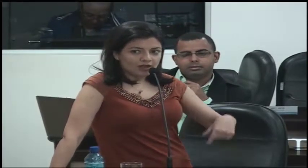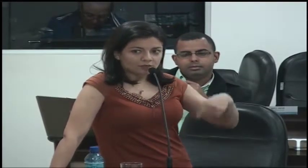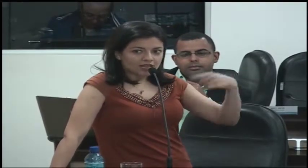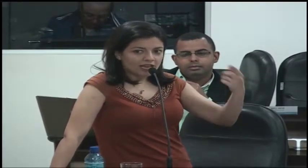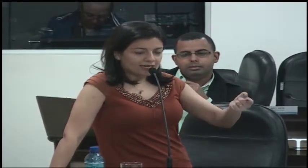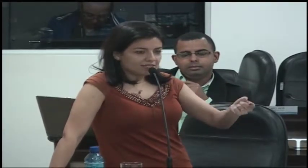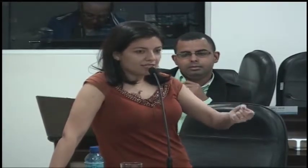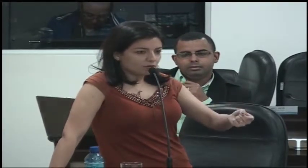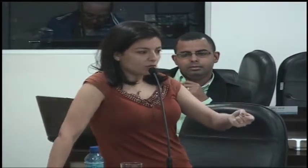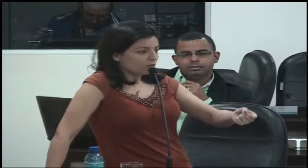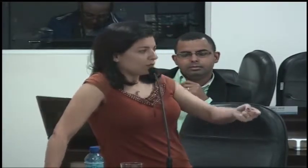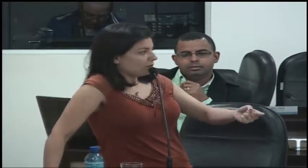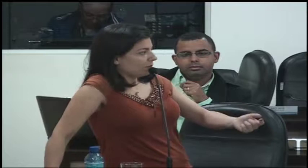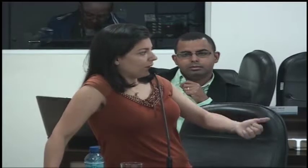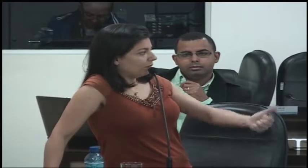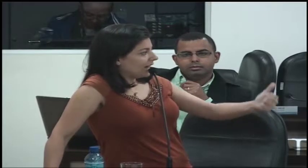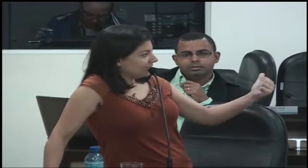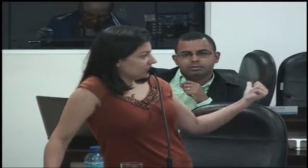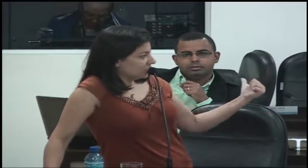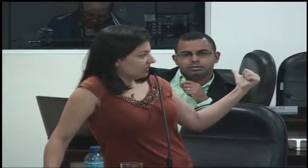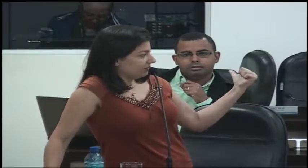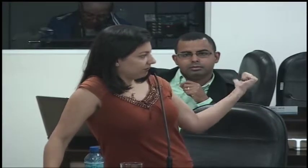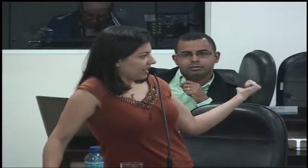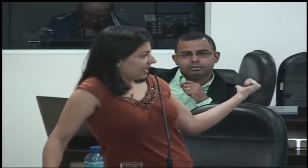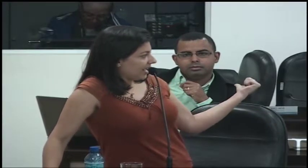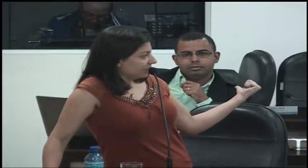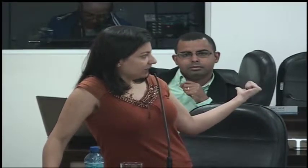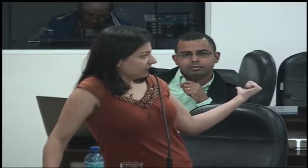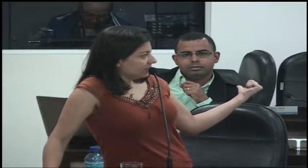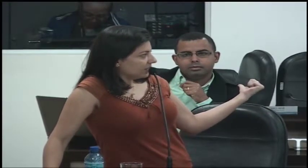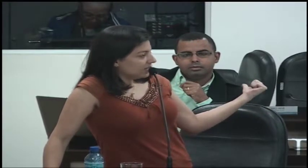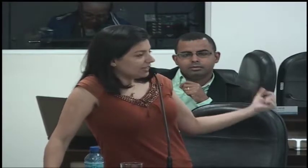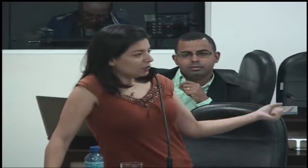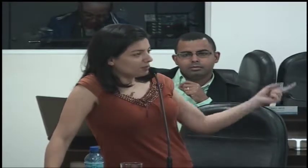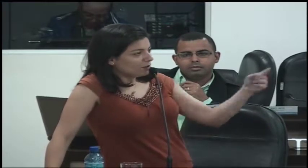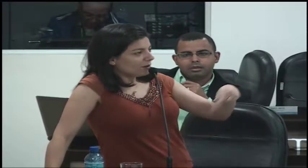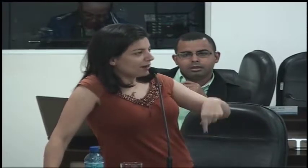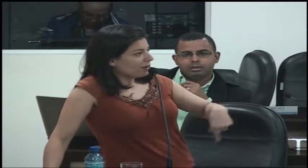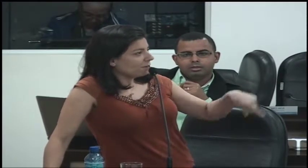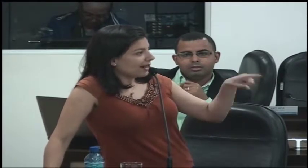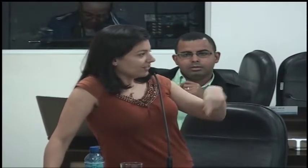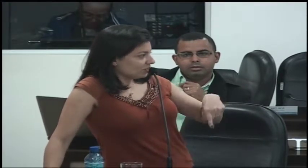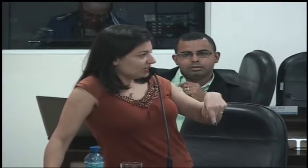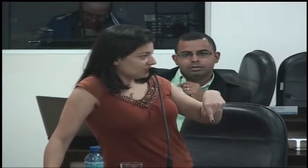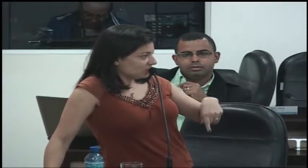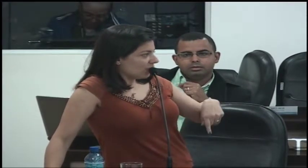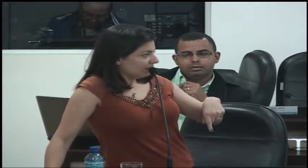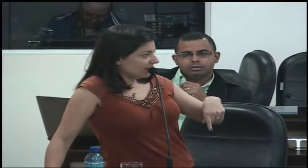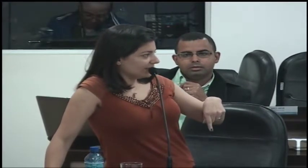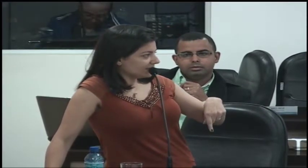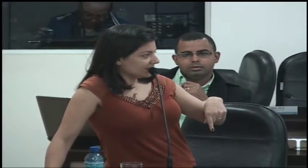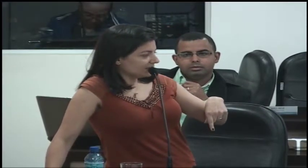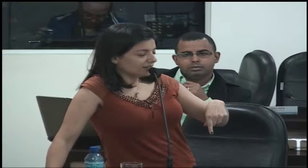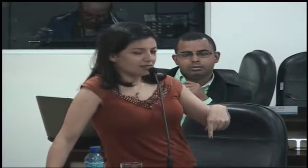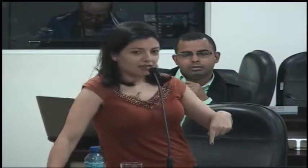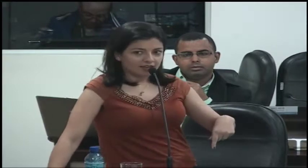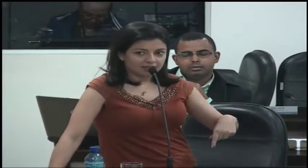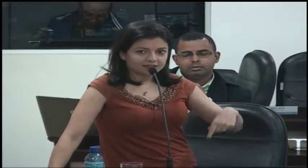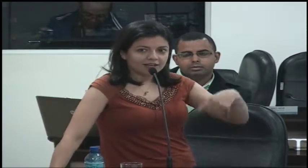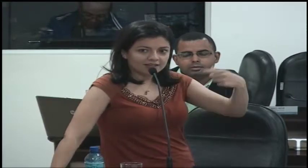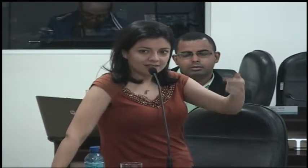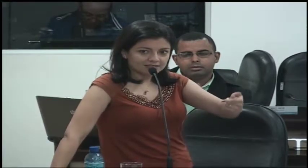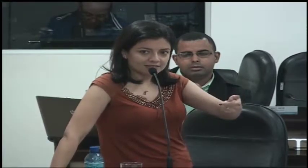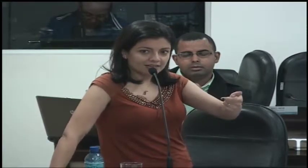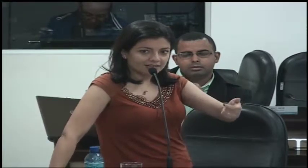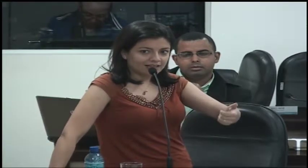que tivemos a eleição, o Paulo Radich foi eleito e nomeou a maior parte desses jovens